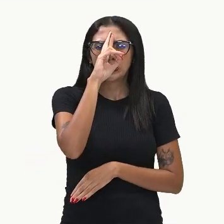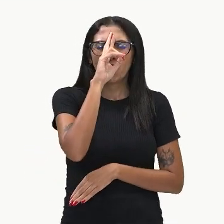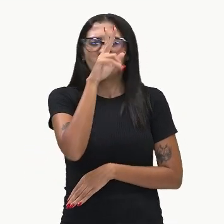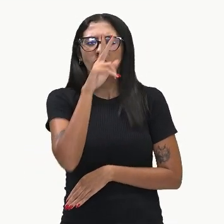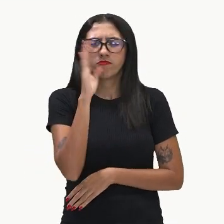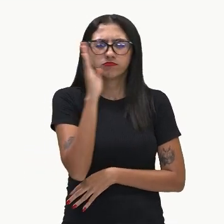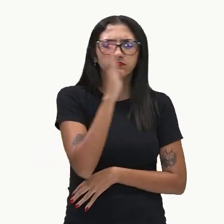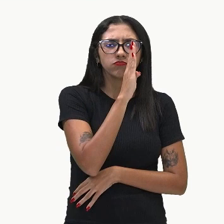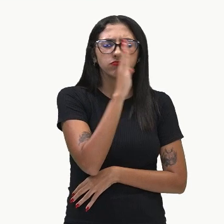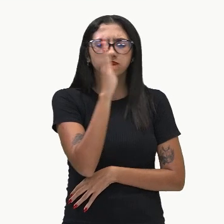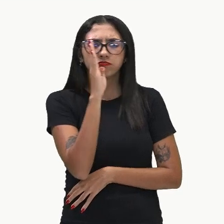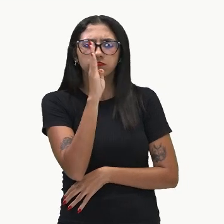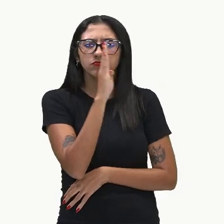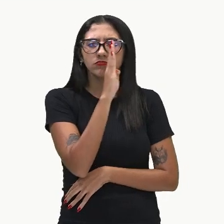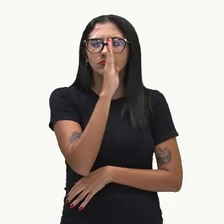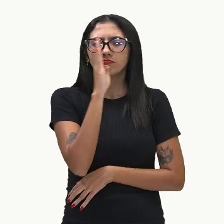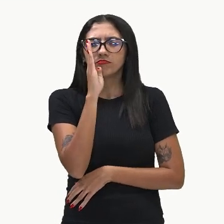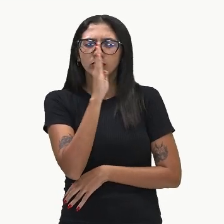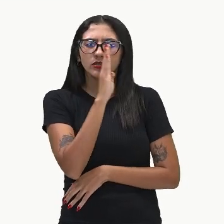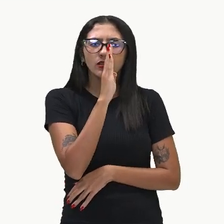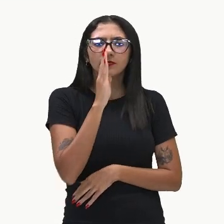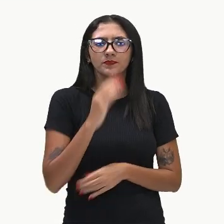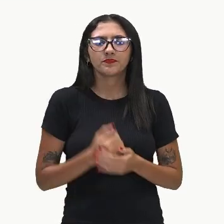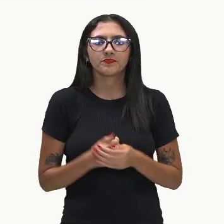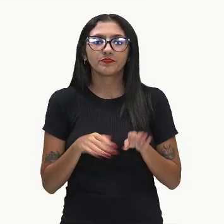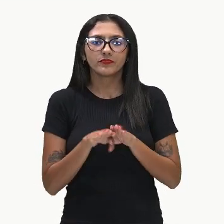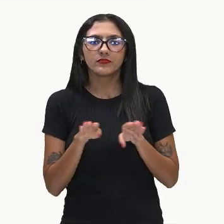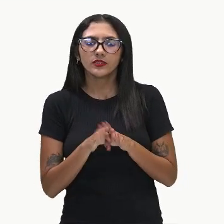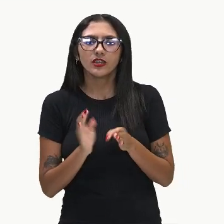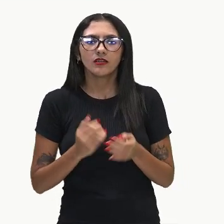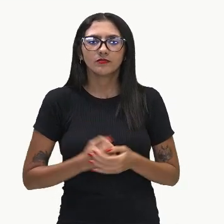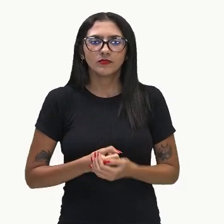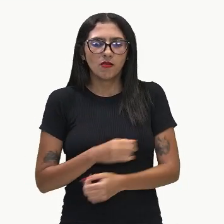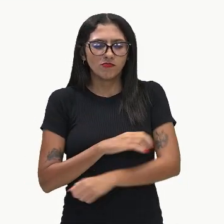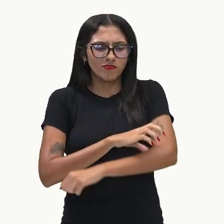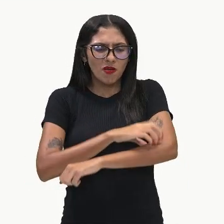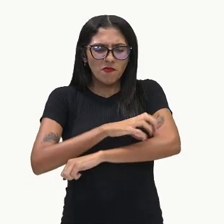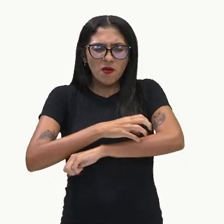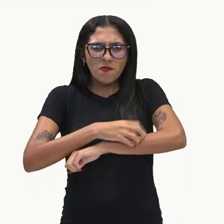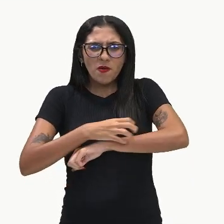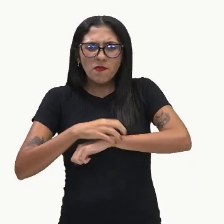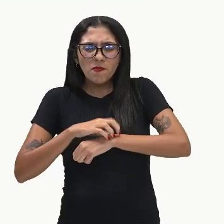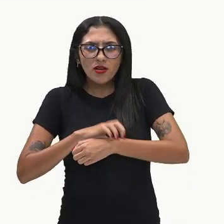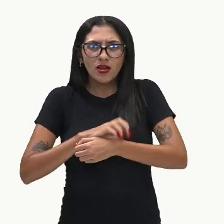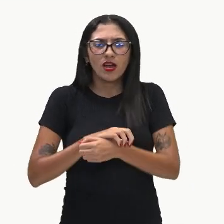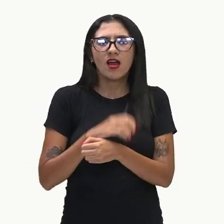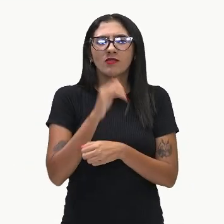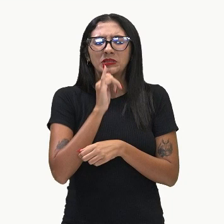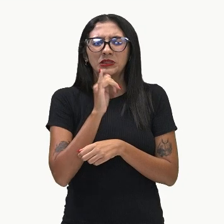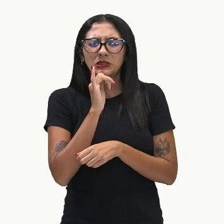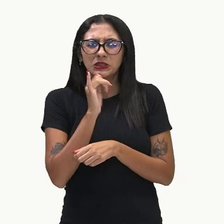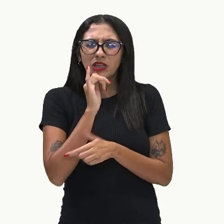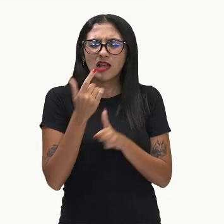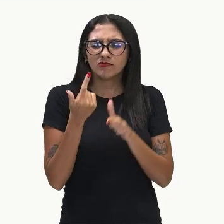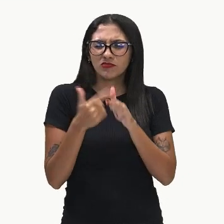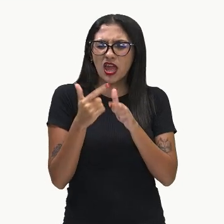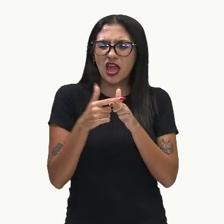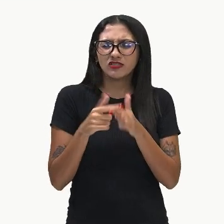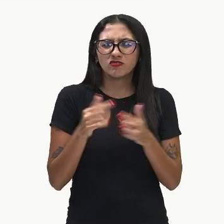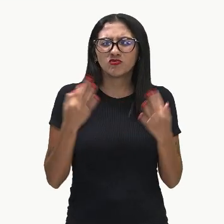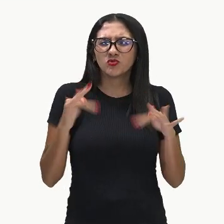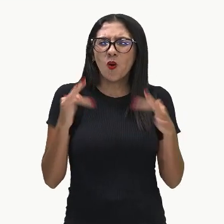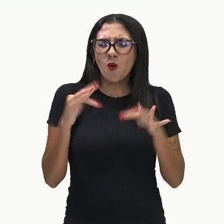você começa a diminuir. Artrite, né? Que são as inflamações, gente. São as inflamações